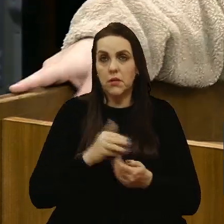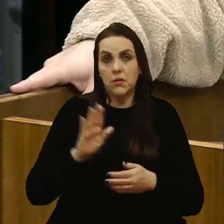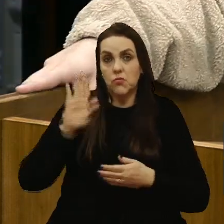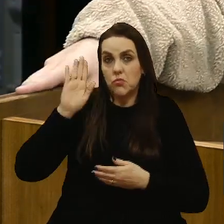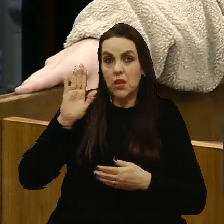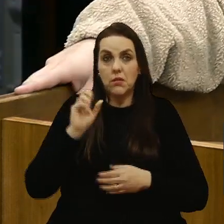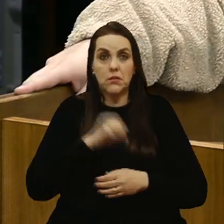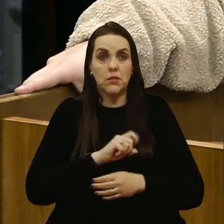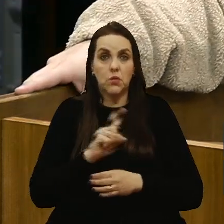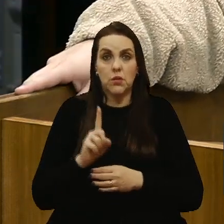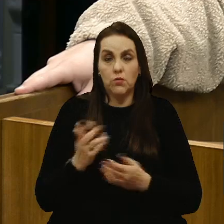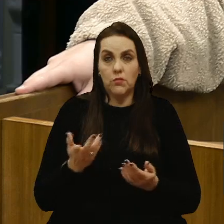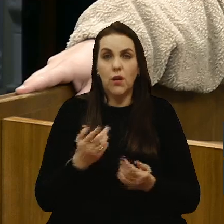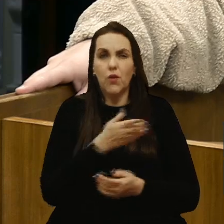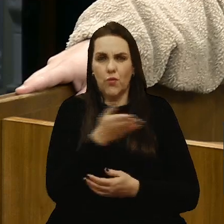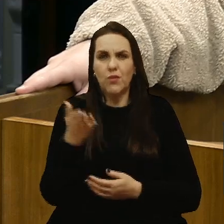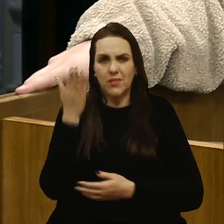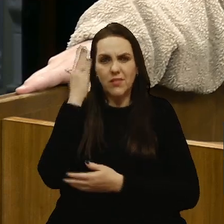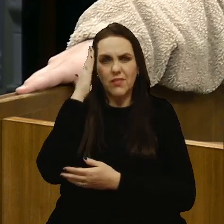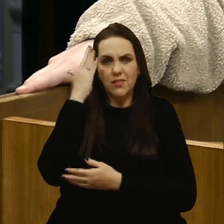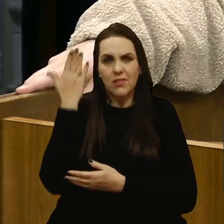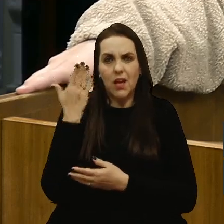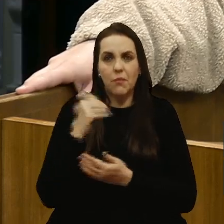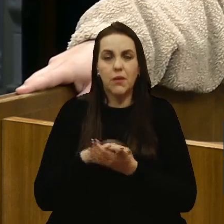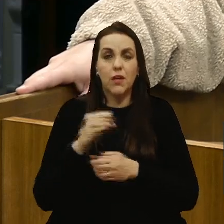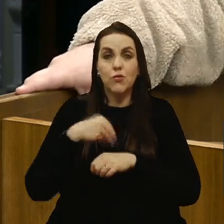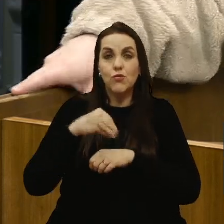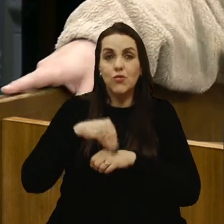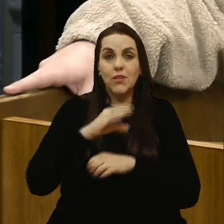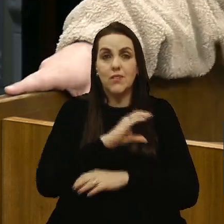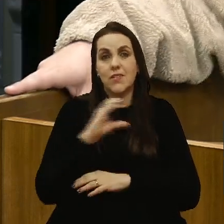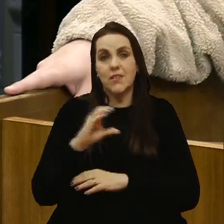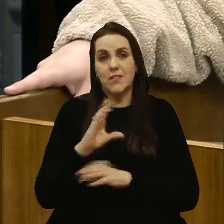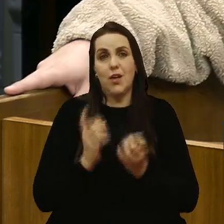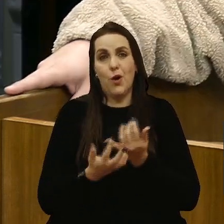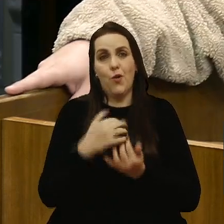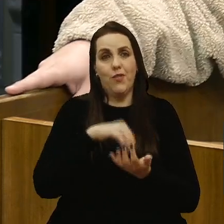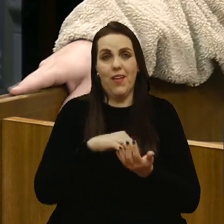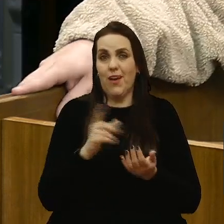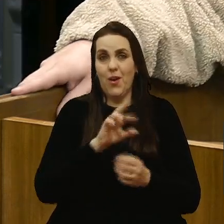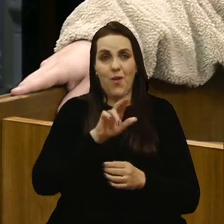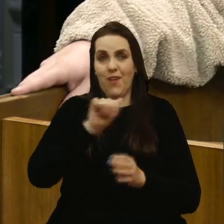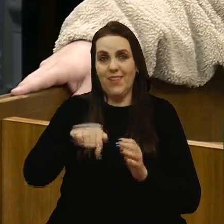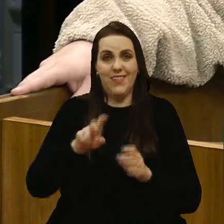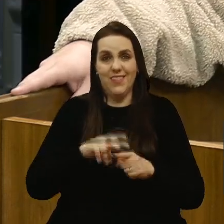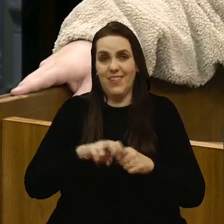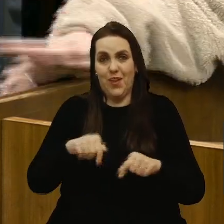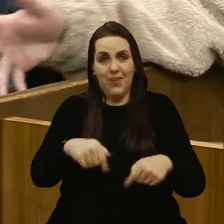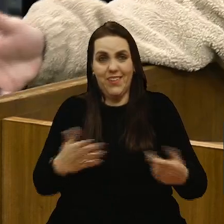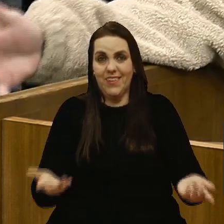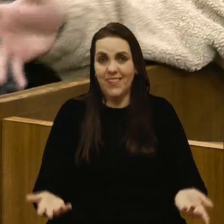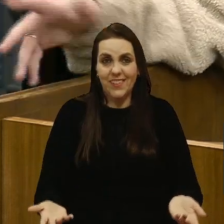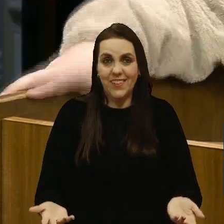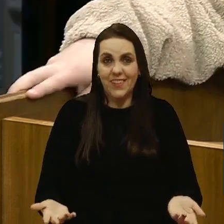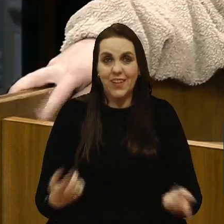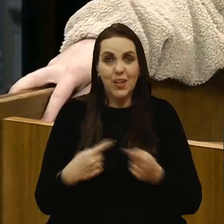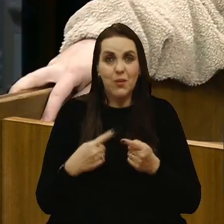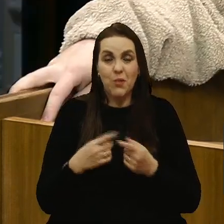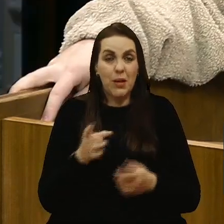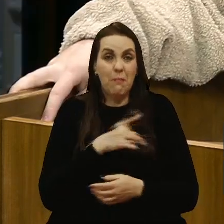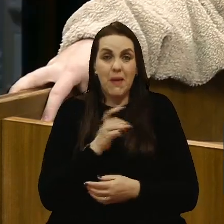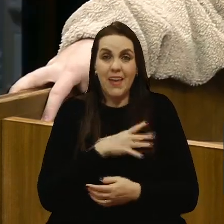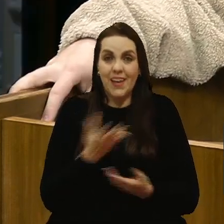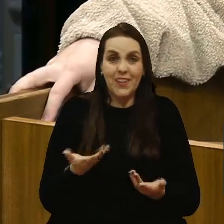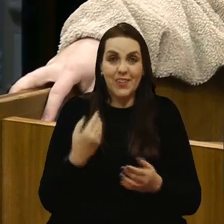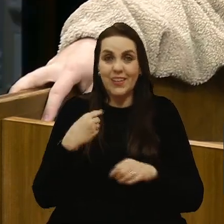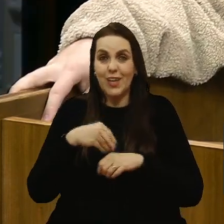candidato. Agora, vocês sabem quem indica os CCs da Codeca. E não é ninguém que está sentado aqui. Por que o medo de ver quem que